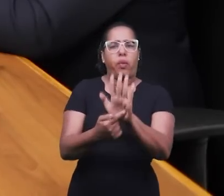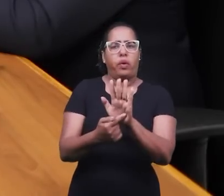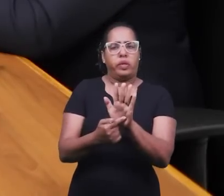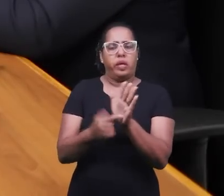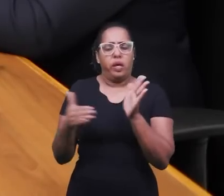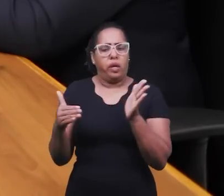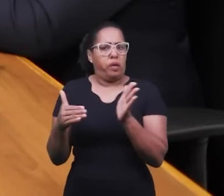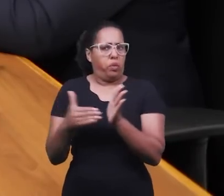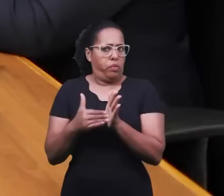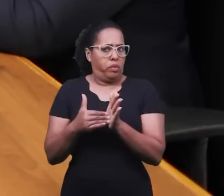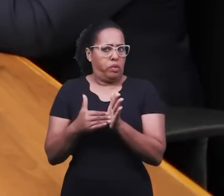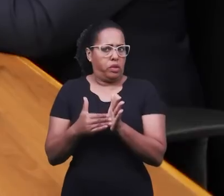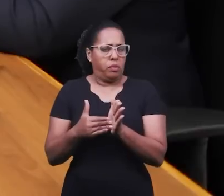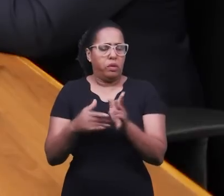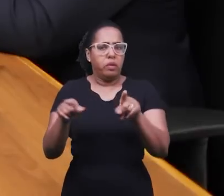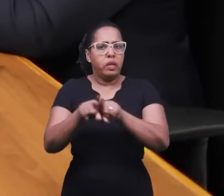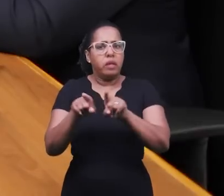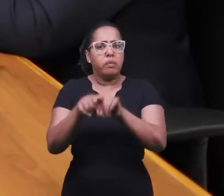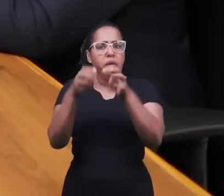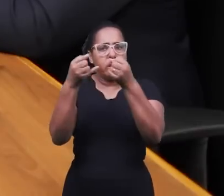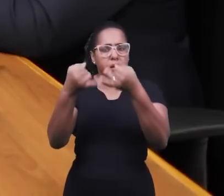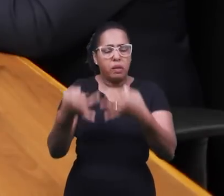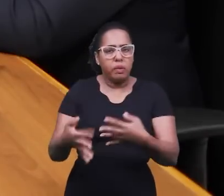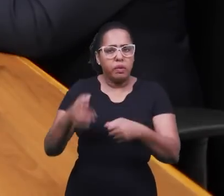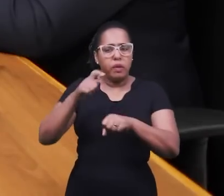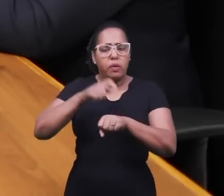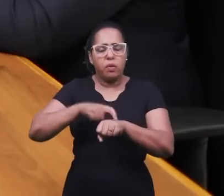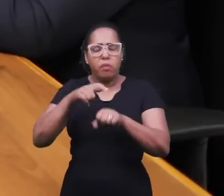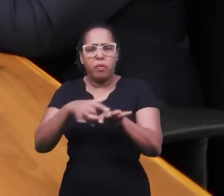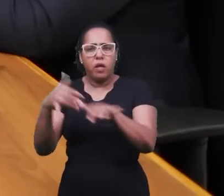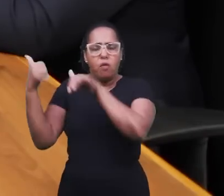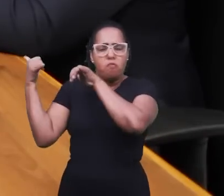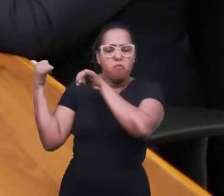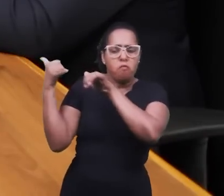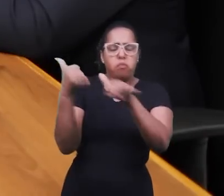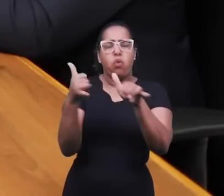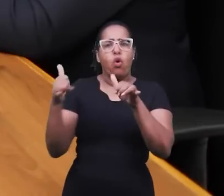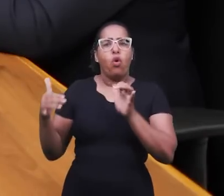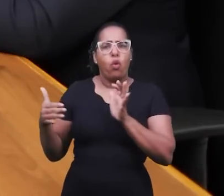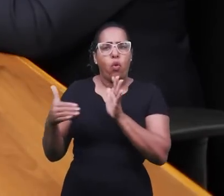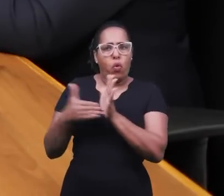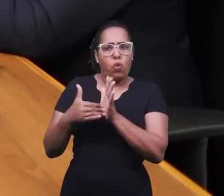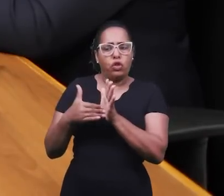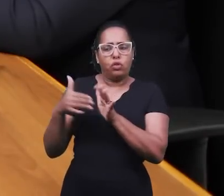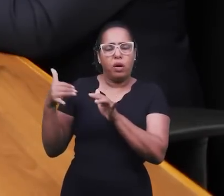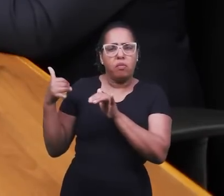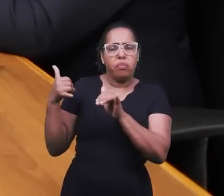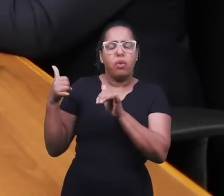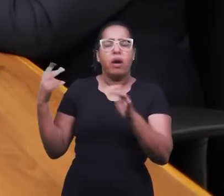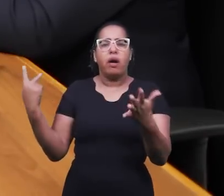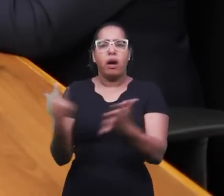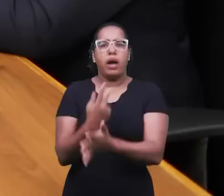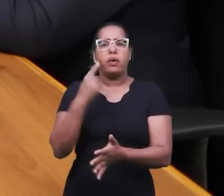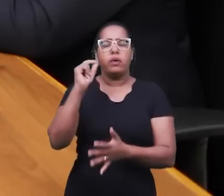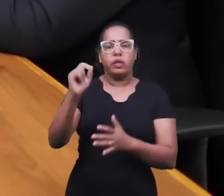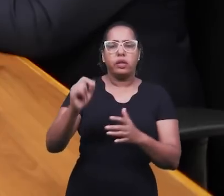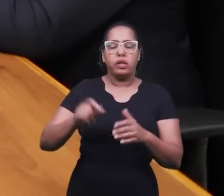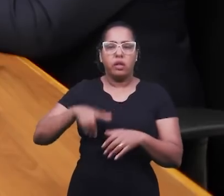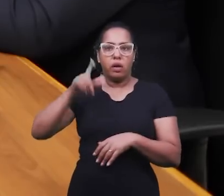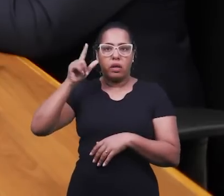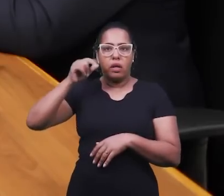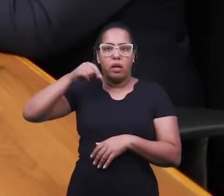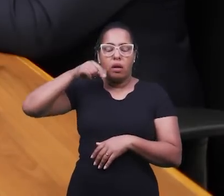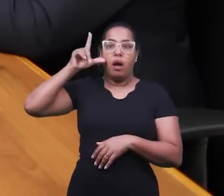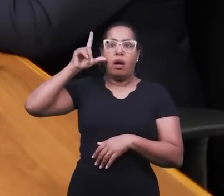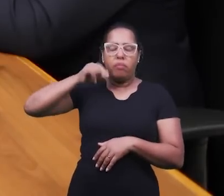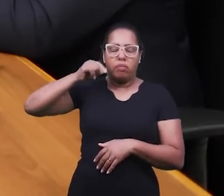como última, e explicando ainda que ao tocar essa última trombeta, então acontecerá ali, num abrir